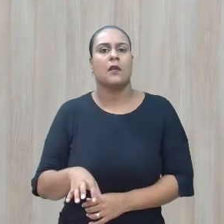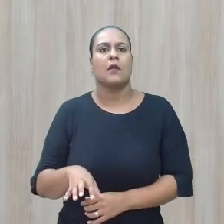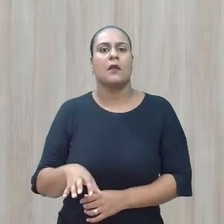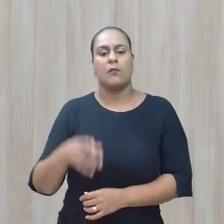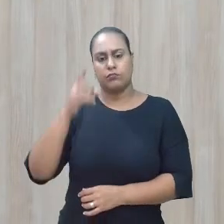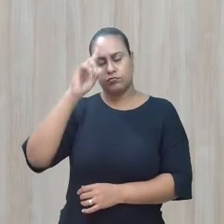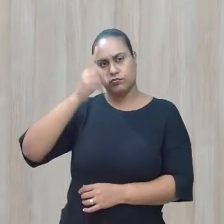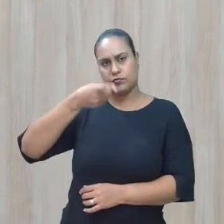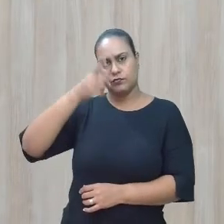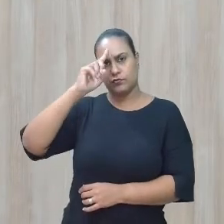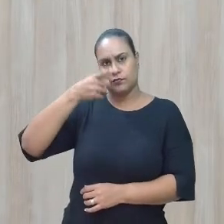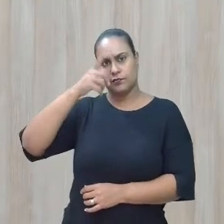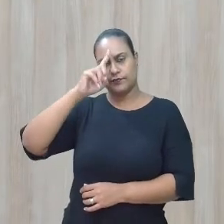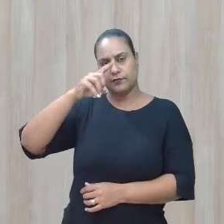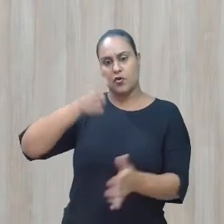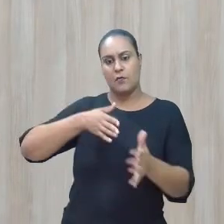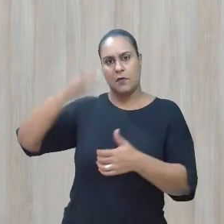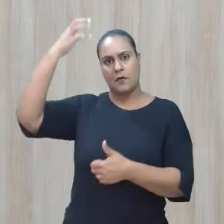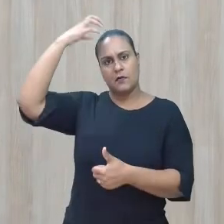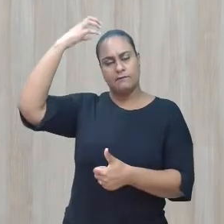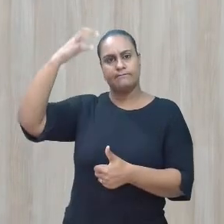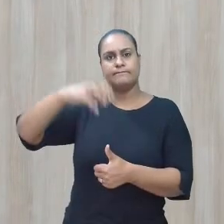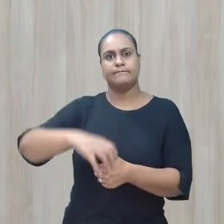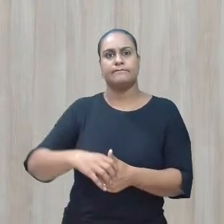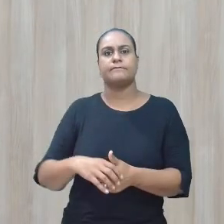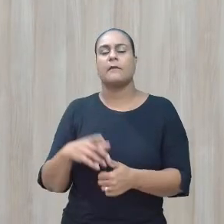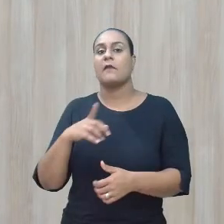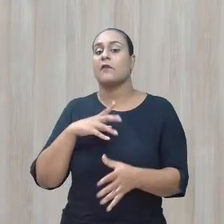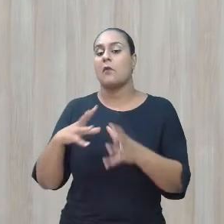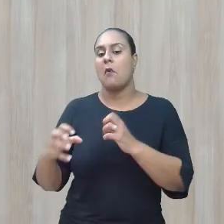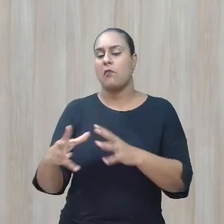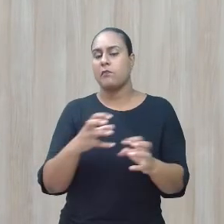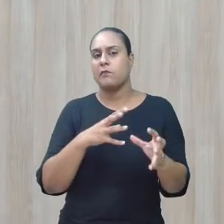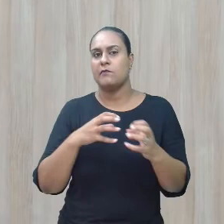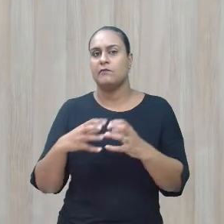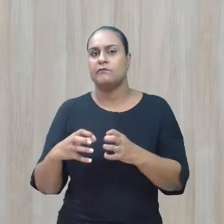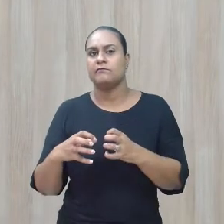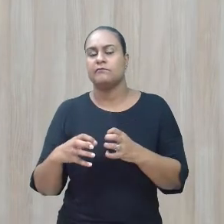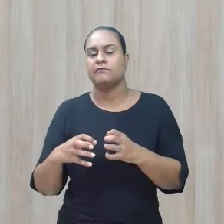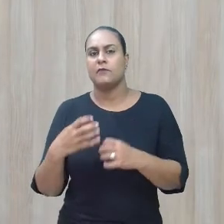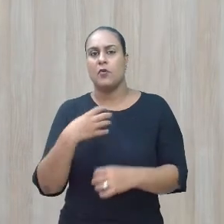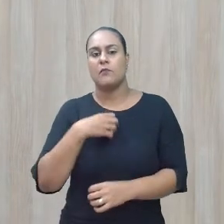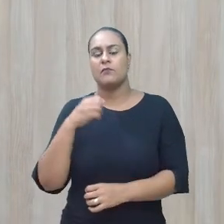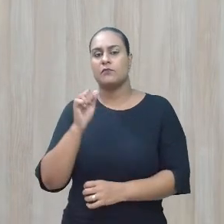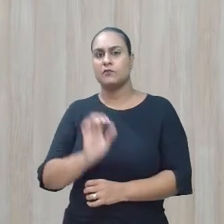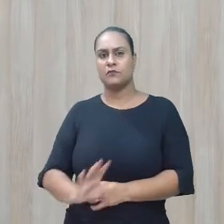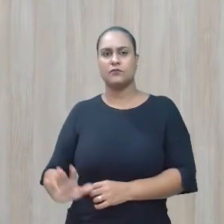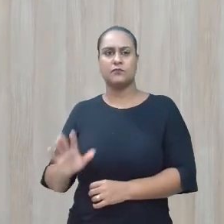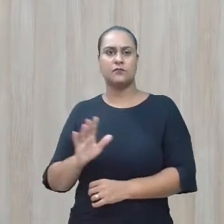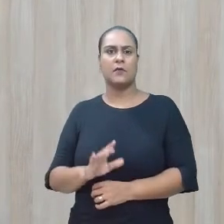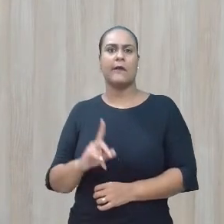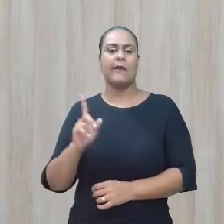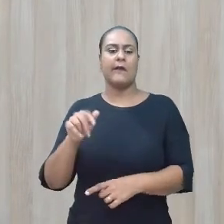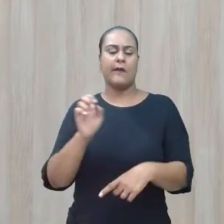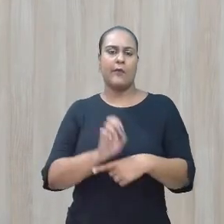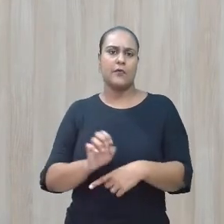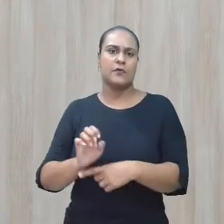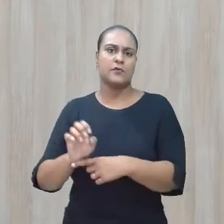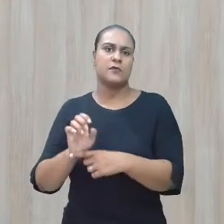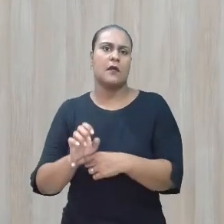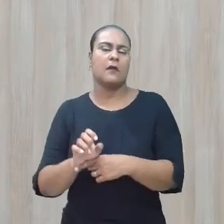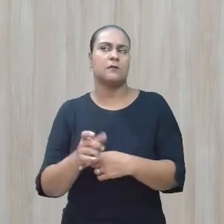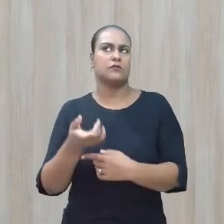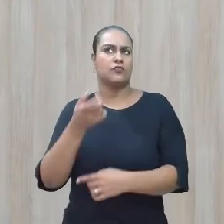pelo governo regencial. Então, tudo isso vai gerar confusão. Ou seja, de modo geral, é um Estado que não vai atender aos